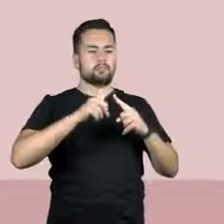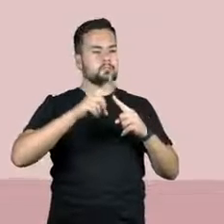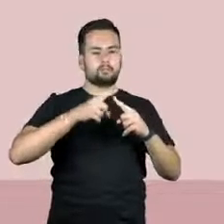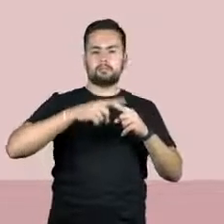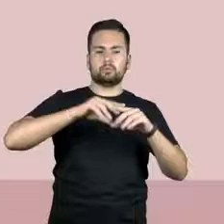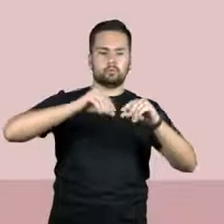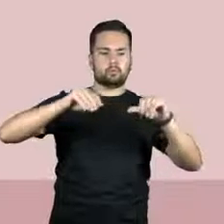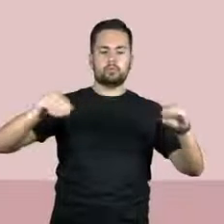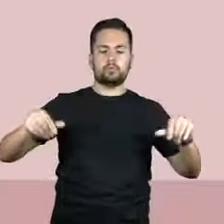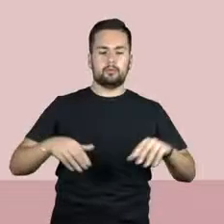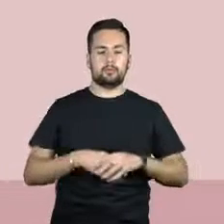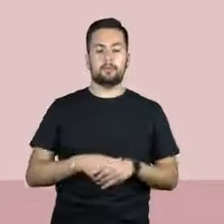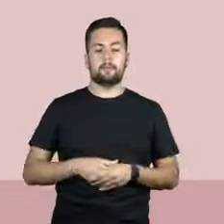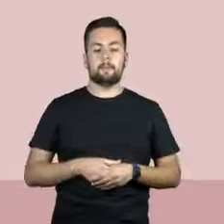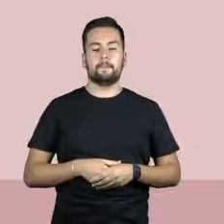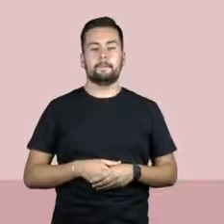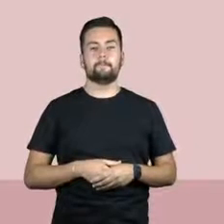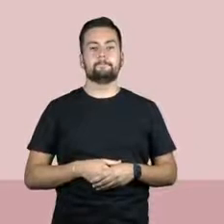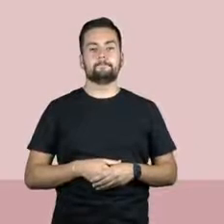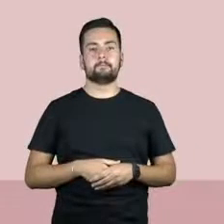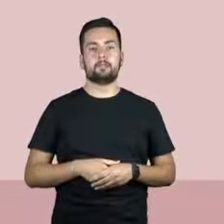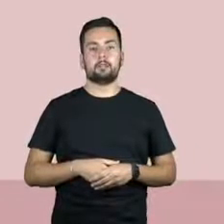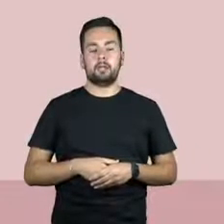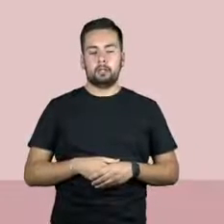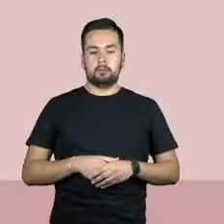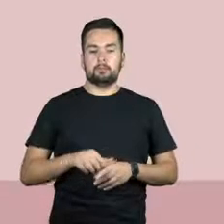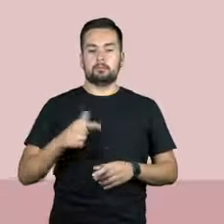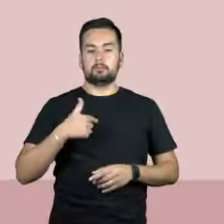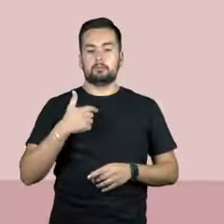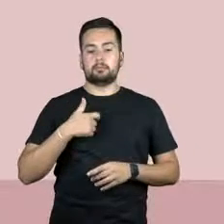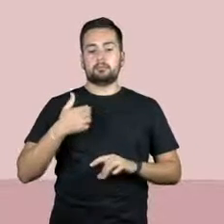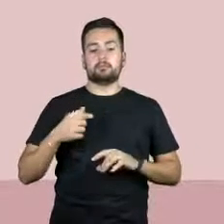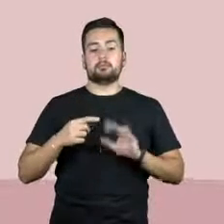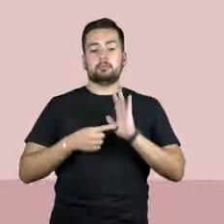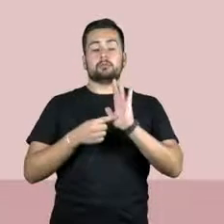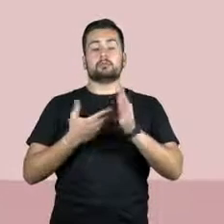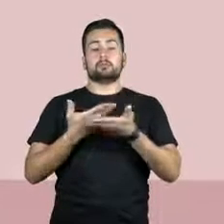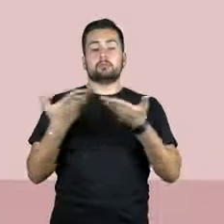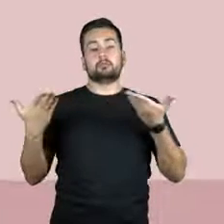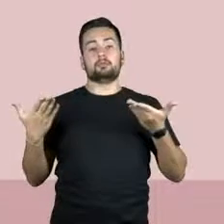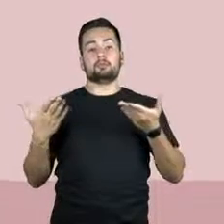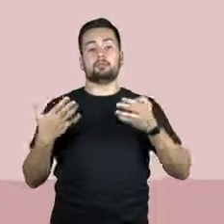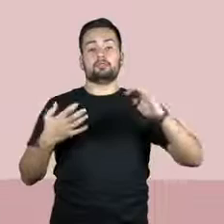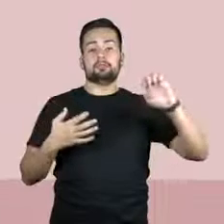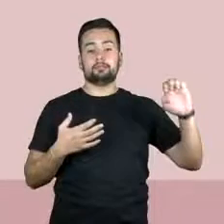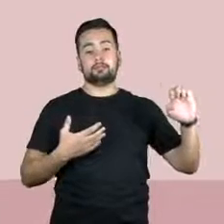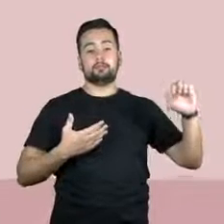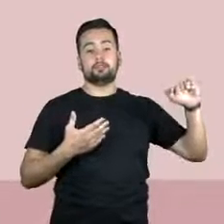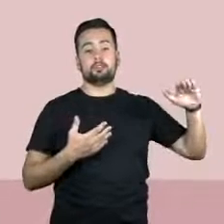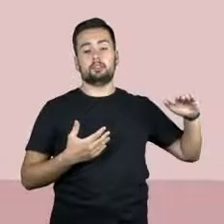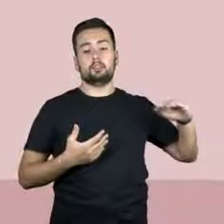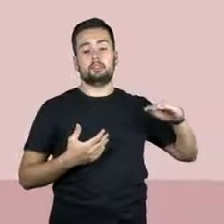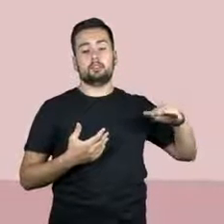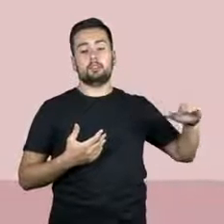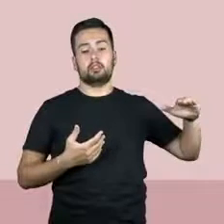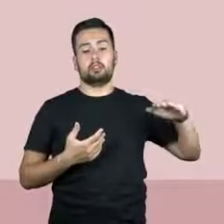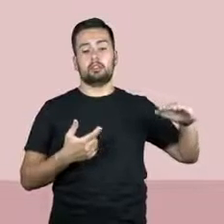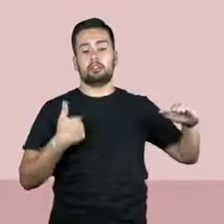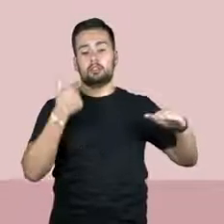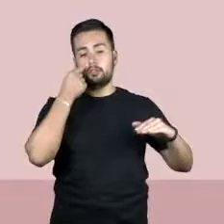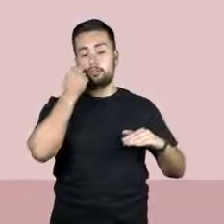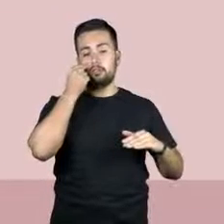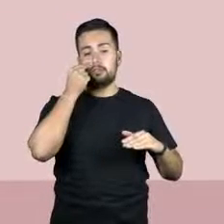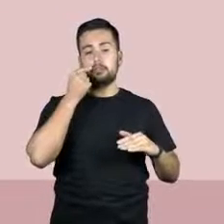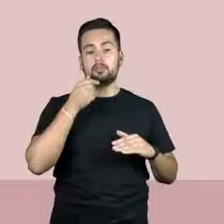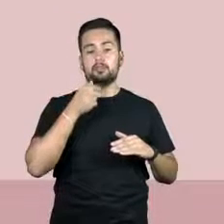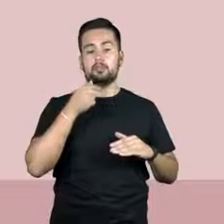estratificado, com uma estratificação um pouco mais complexa. Tá? Ali eu deixei aqui no canto esquerdo, no caso da tela onde eu vejo, os